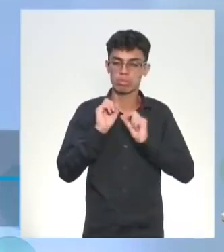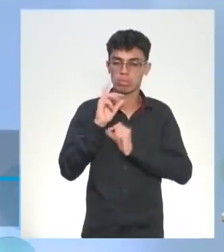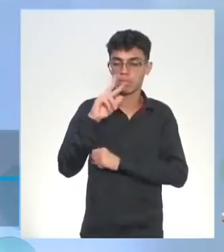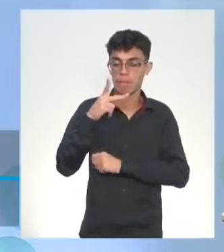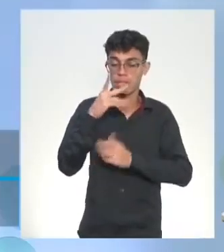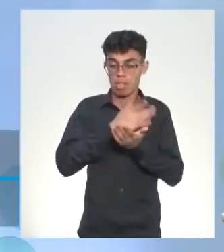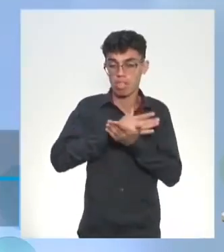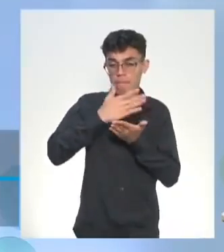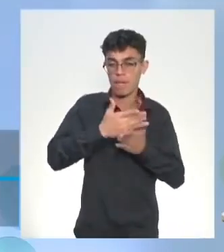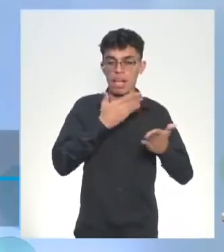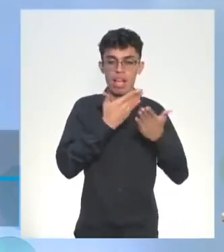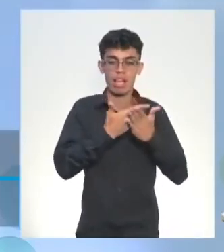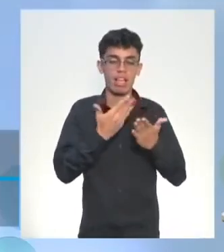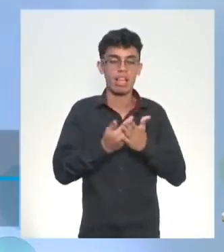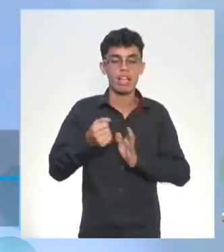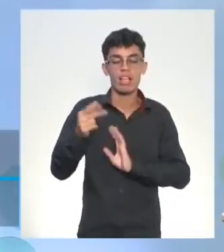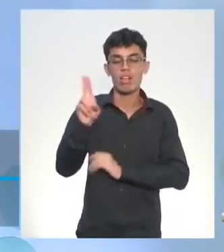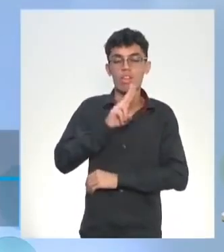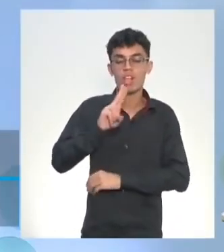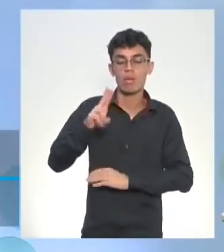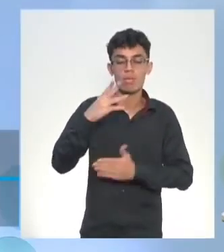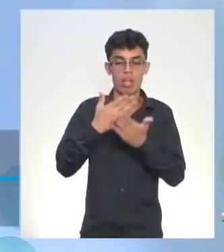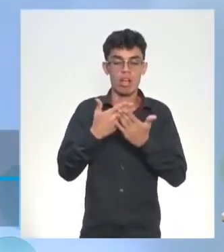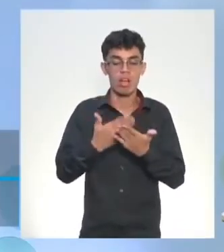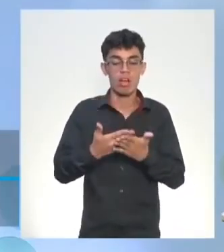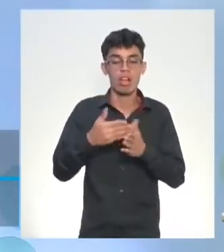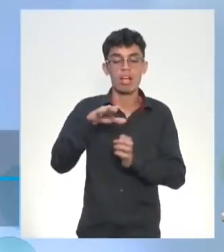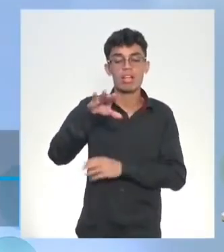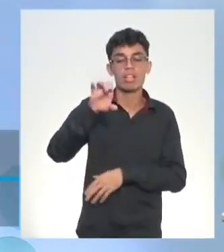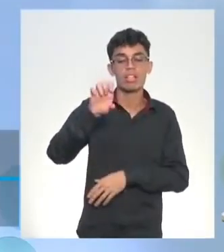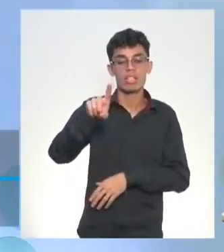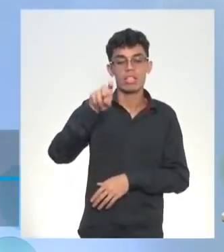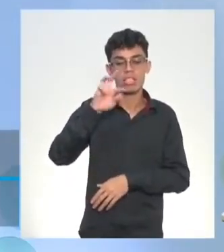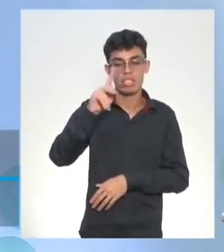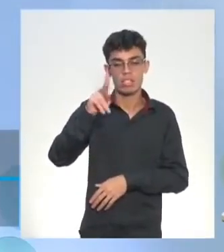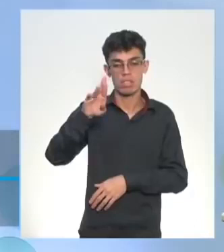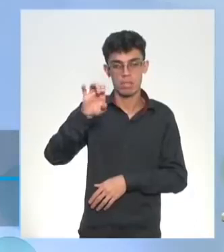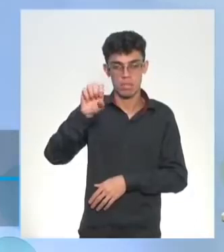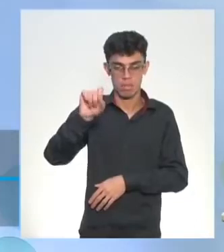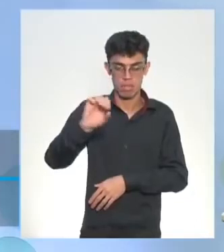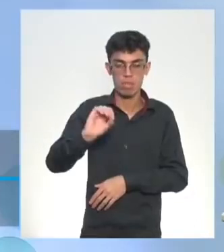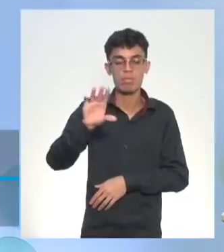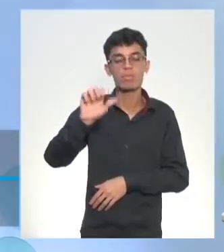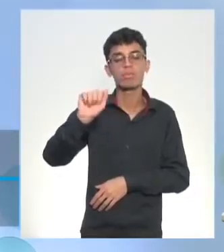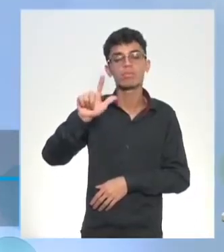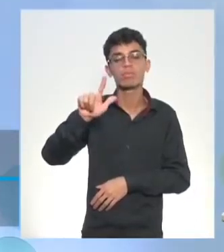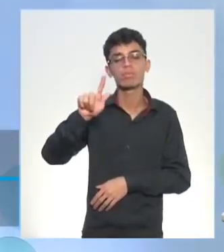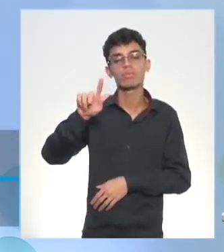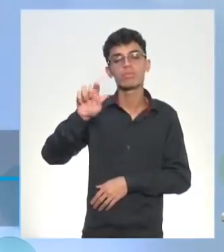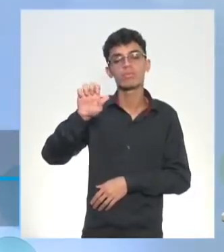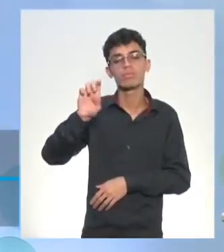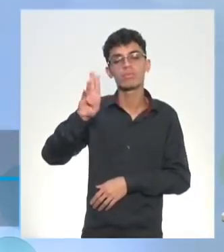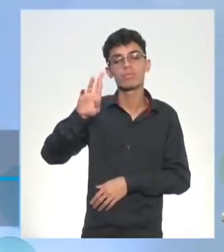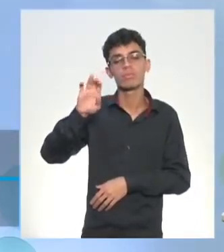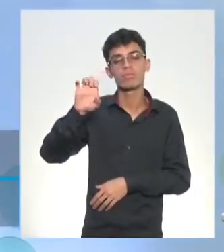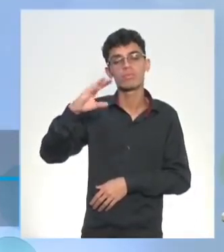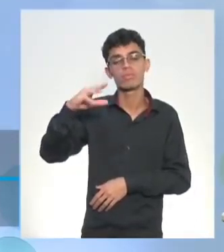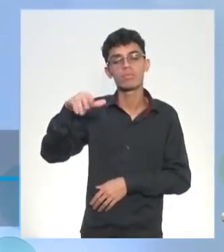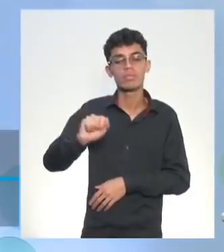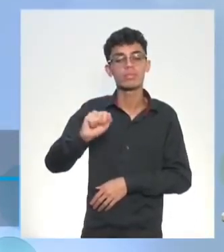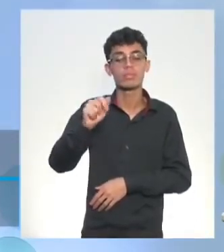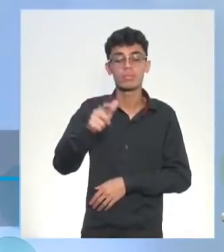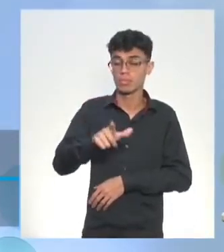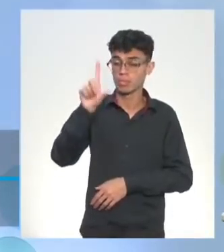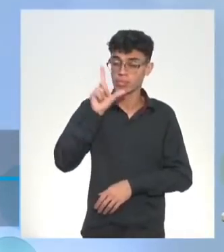vamos começar a aula hoje, o nome da nossa aula é expressão algébrica, mas antes da gente definir, dizer o que é uma expressão, eu vou começar